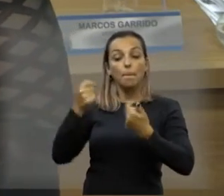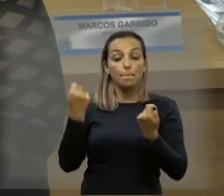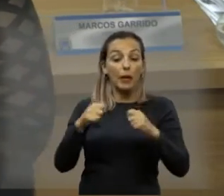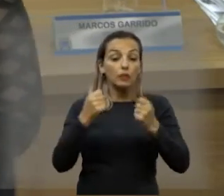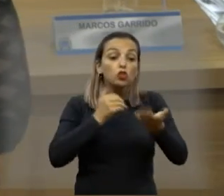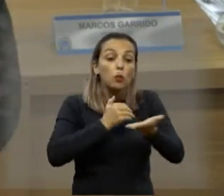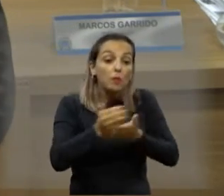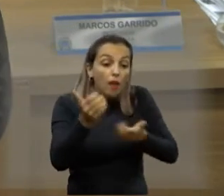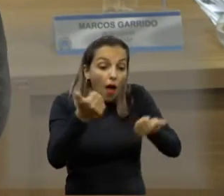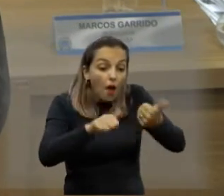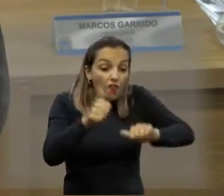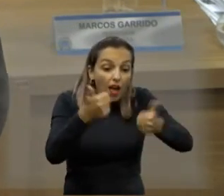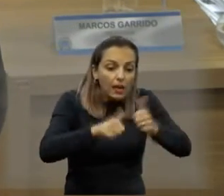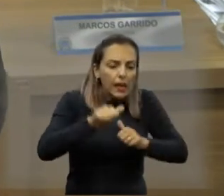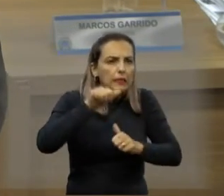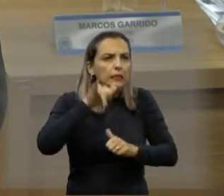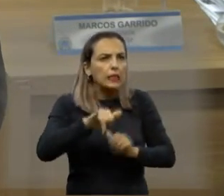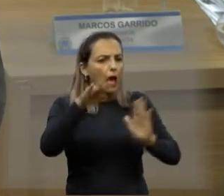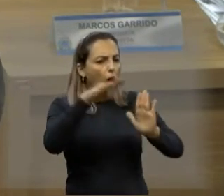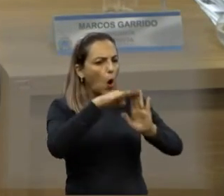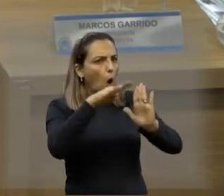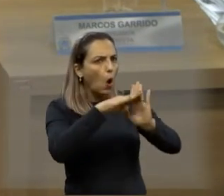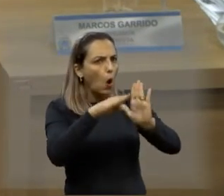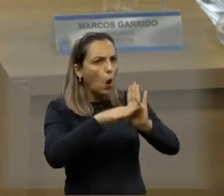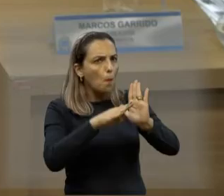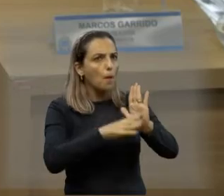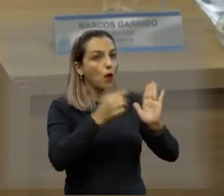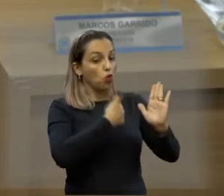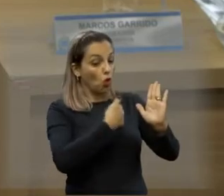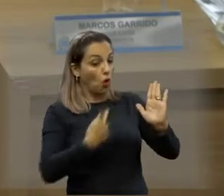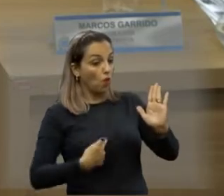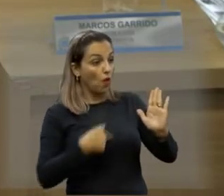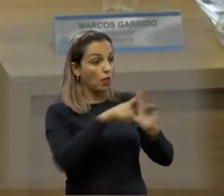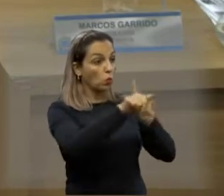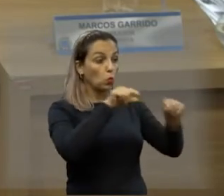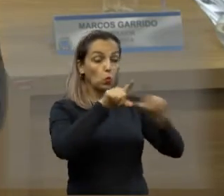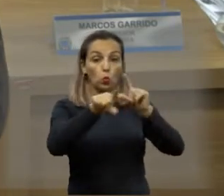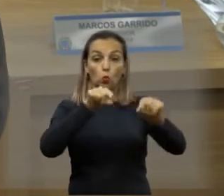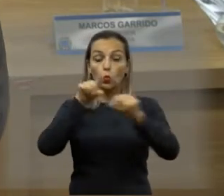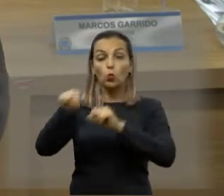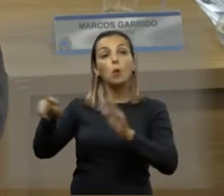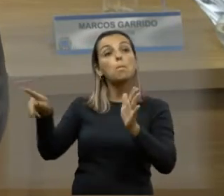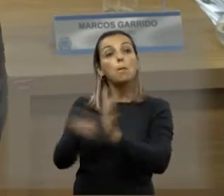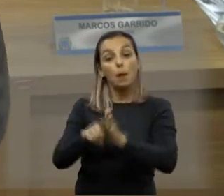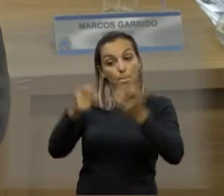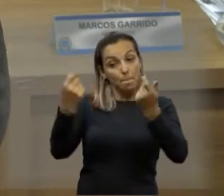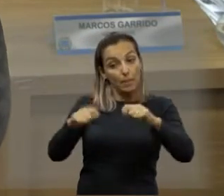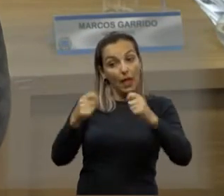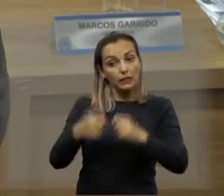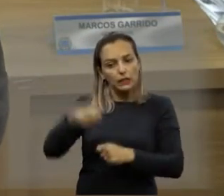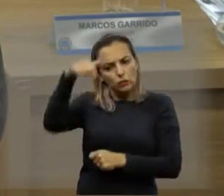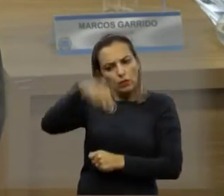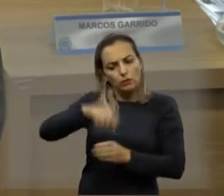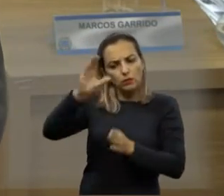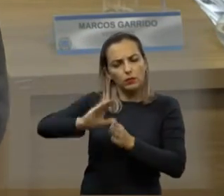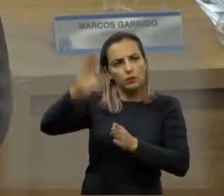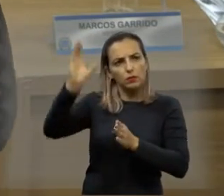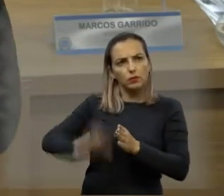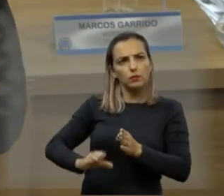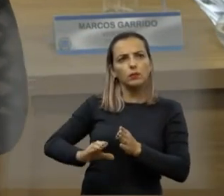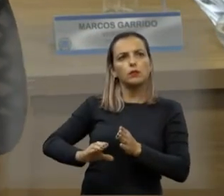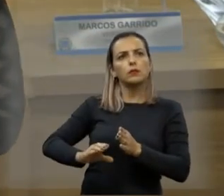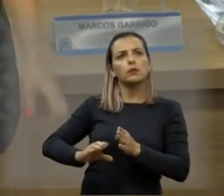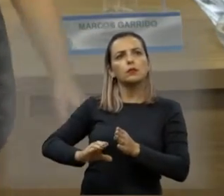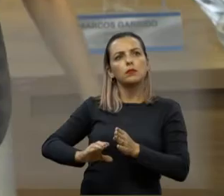avaliar se de fato esses planos de governos de leite pela população precisa de fato passar por essa casa de leis